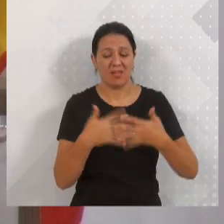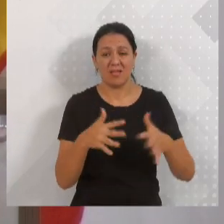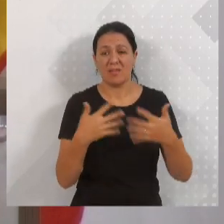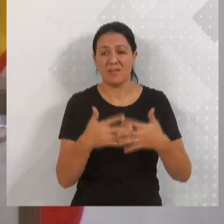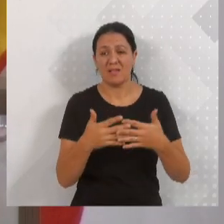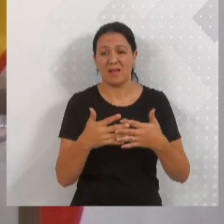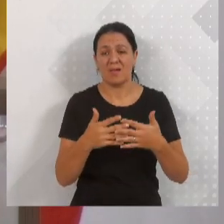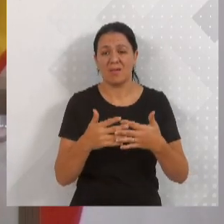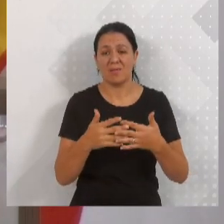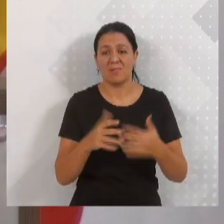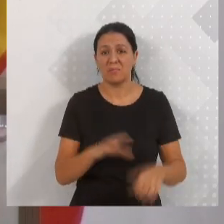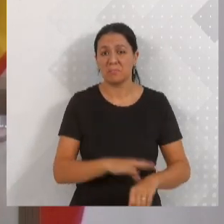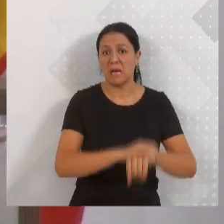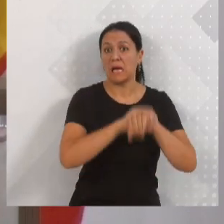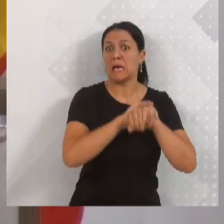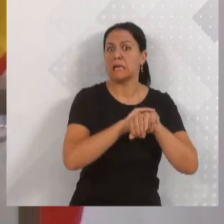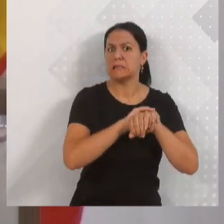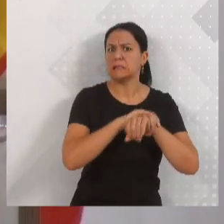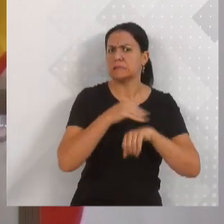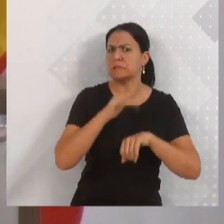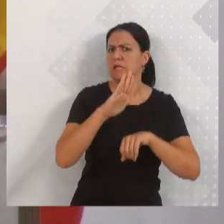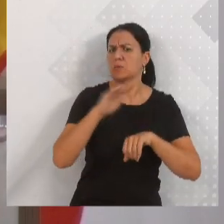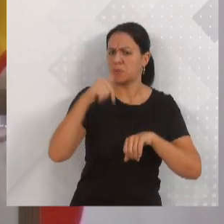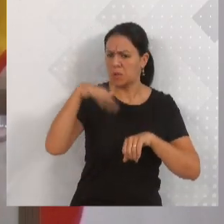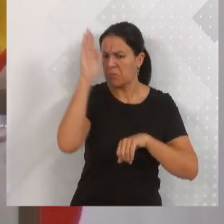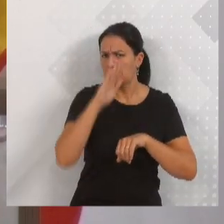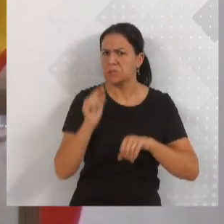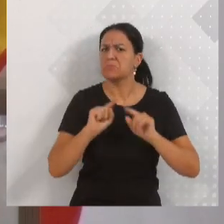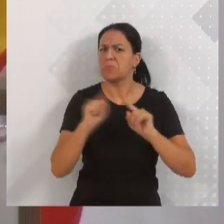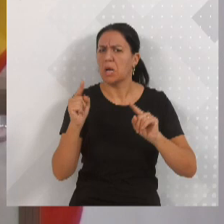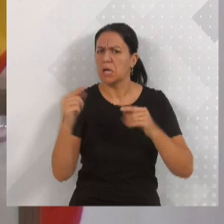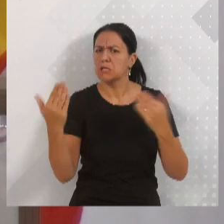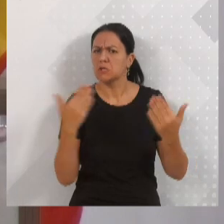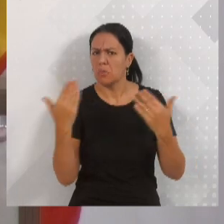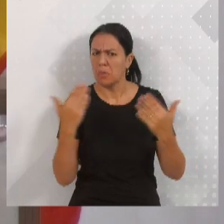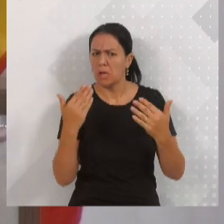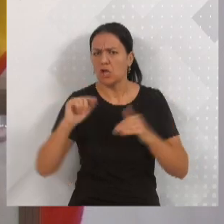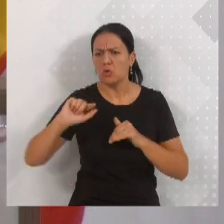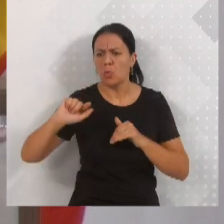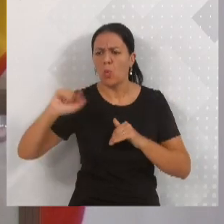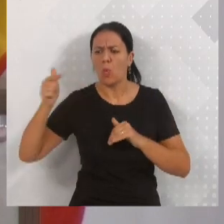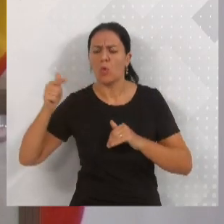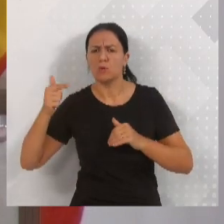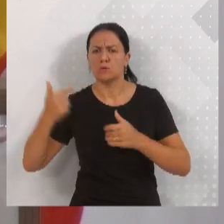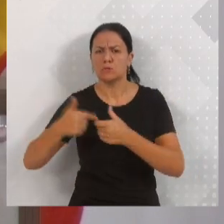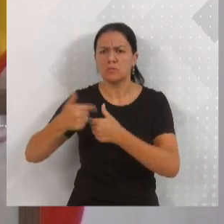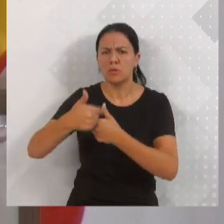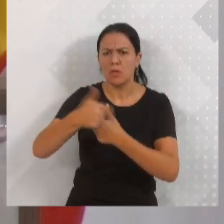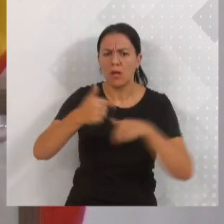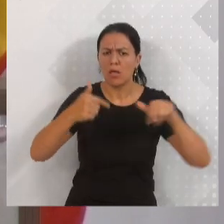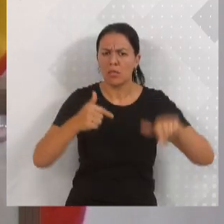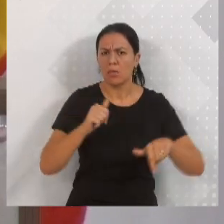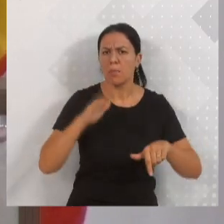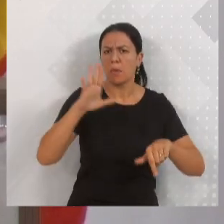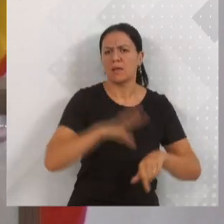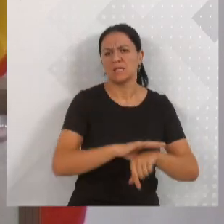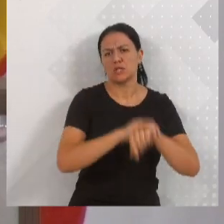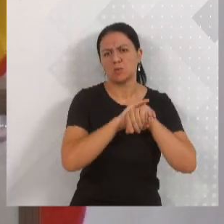seguros do Brasil mas eles estão entre os mais seguros do Brasil Assim como nós tivemos no ano de 2023